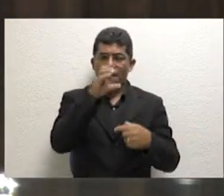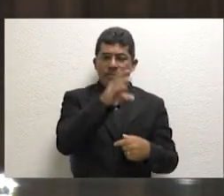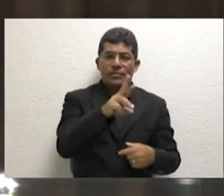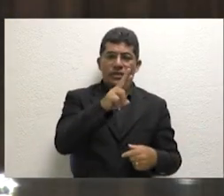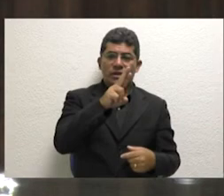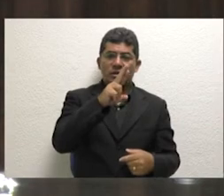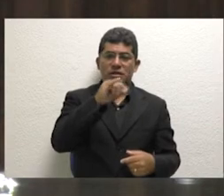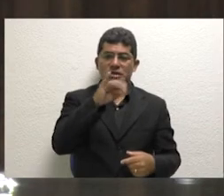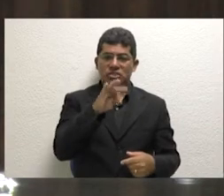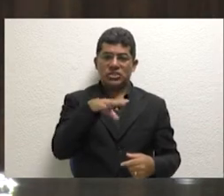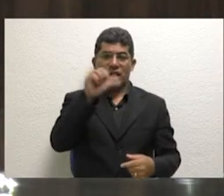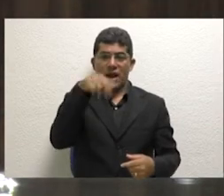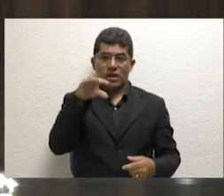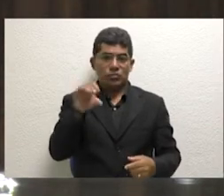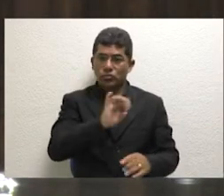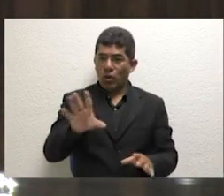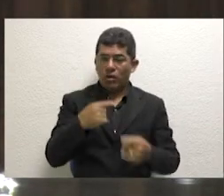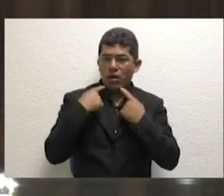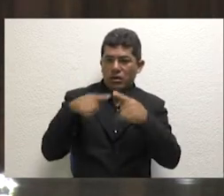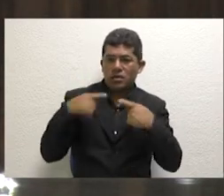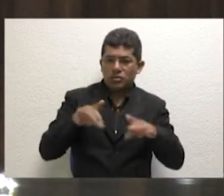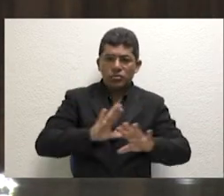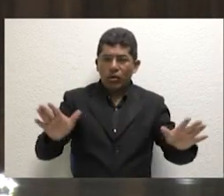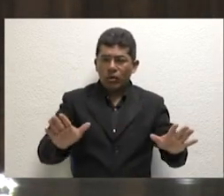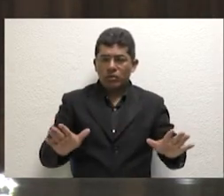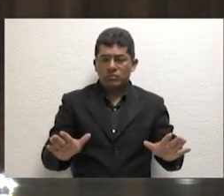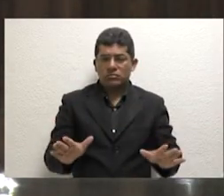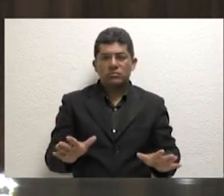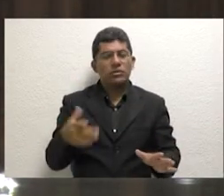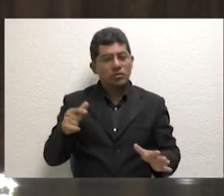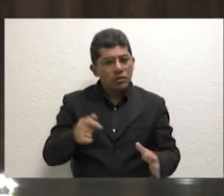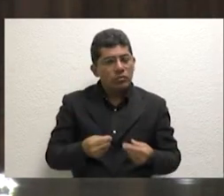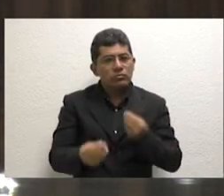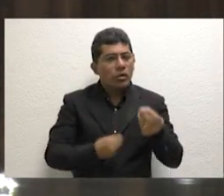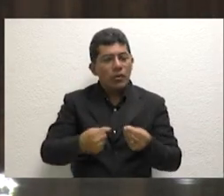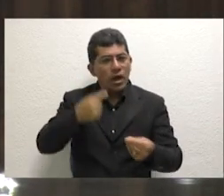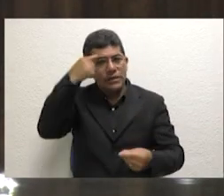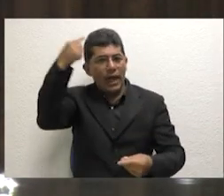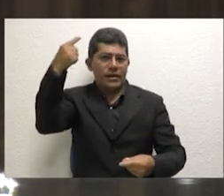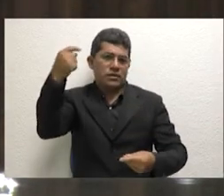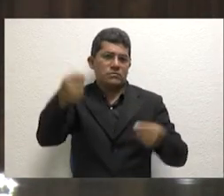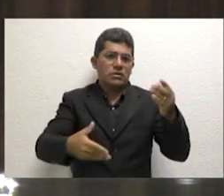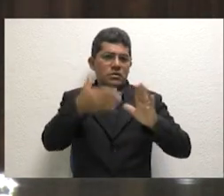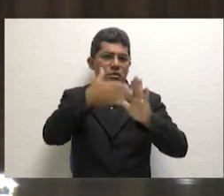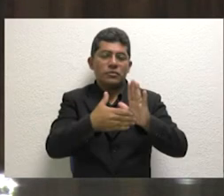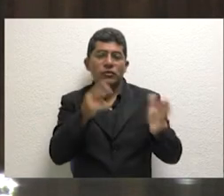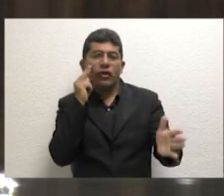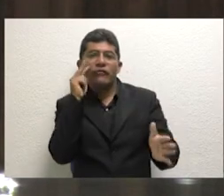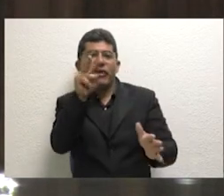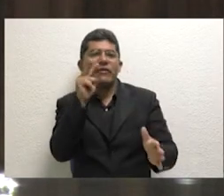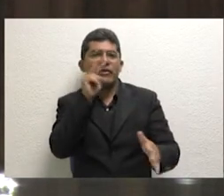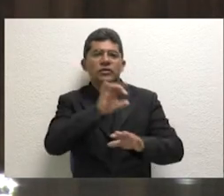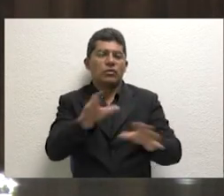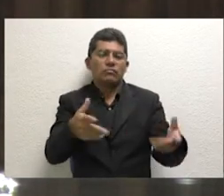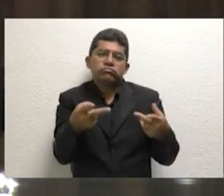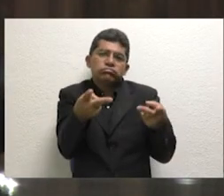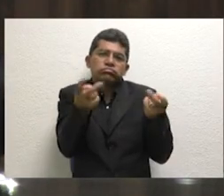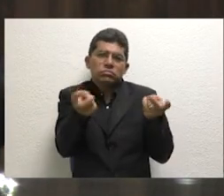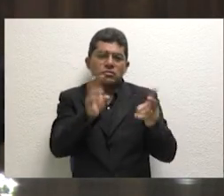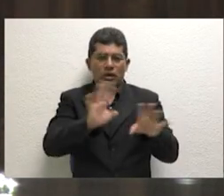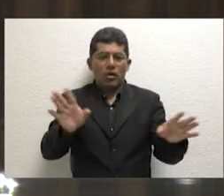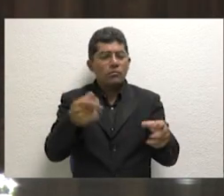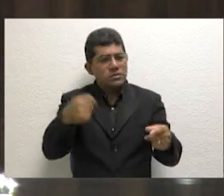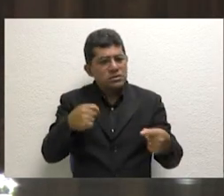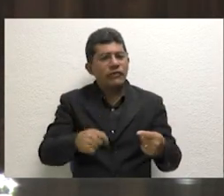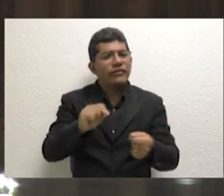nós precisamos partir para o protagonismo nós não podemos ficar assistindo não e aí